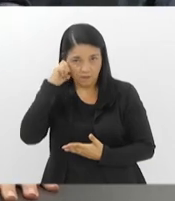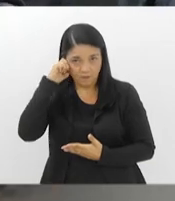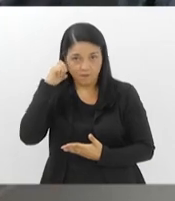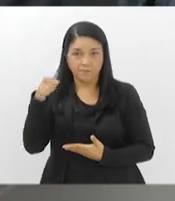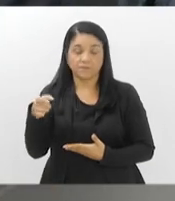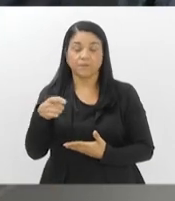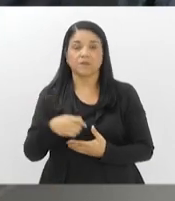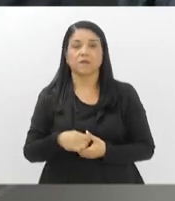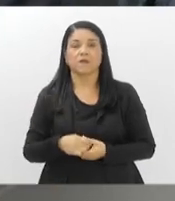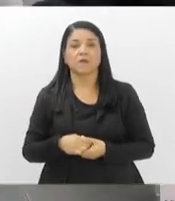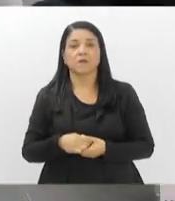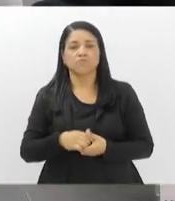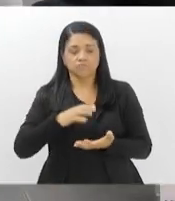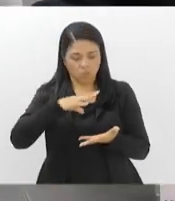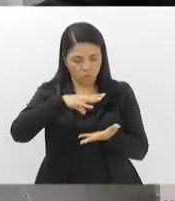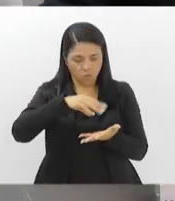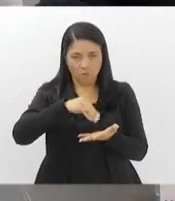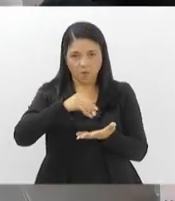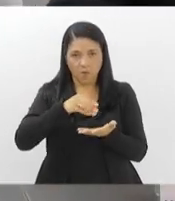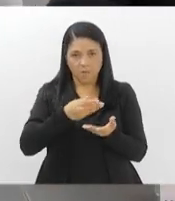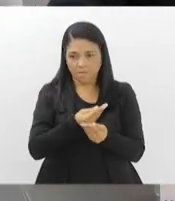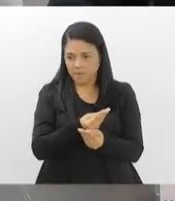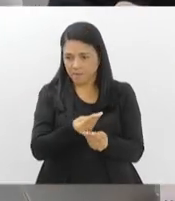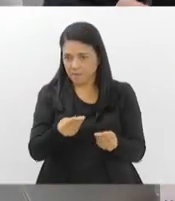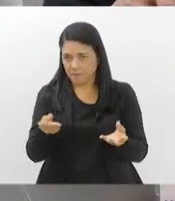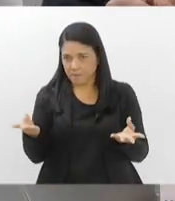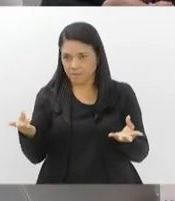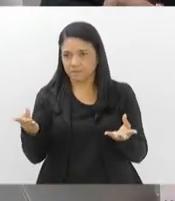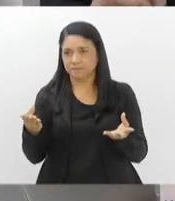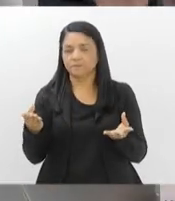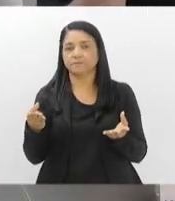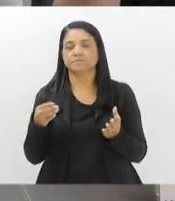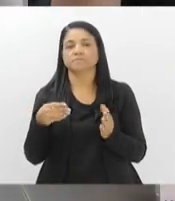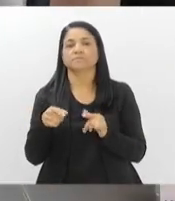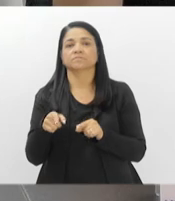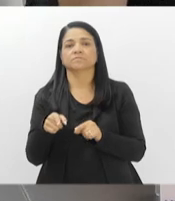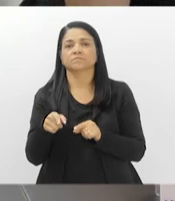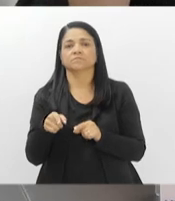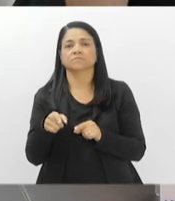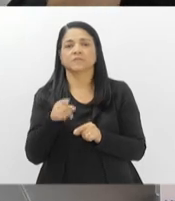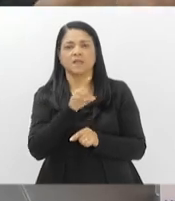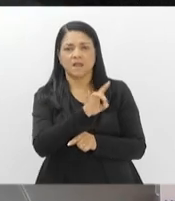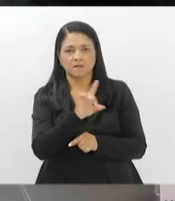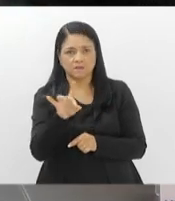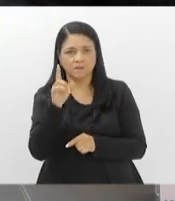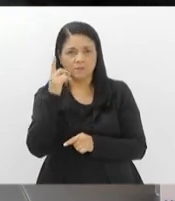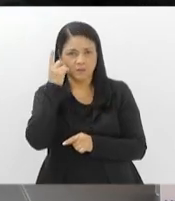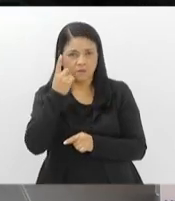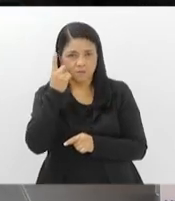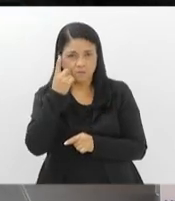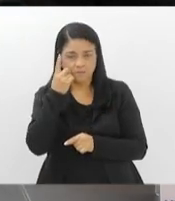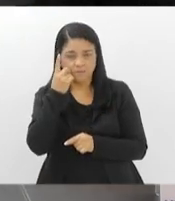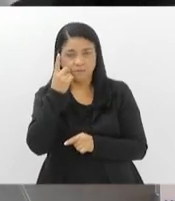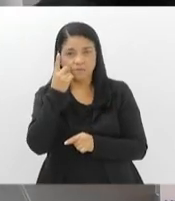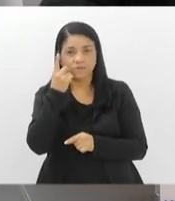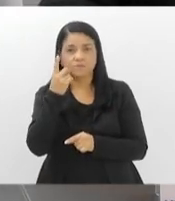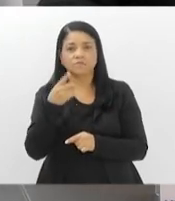e uma cópia do plano para cada Deputado e acho que para que nós tenhamos